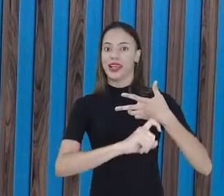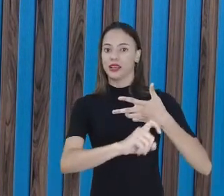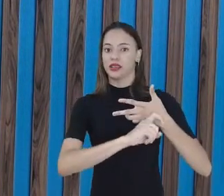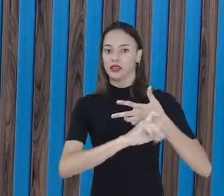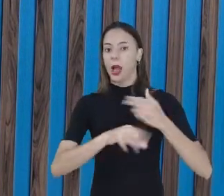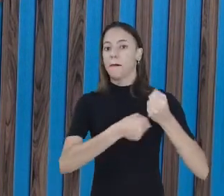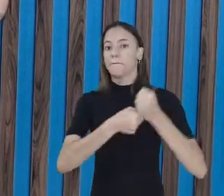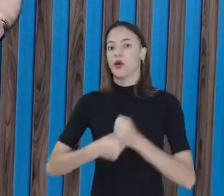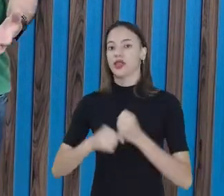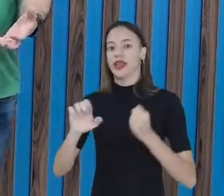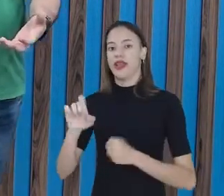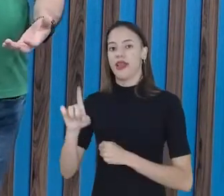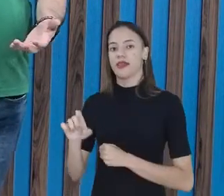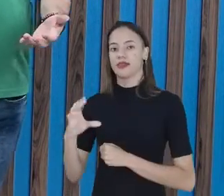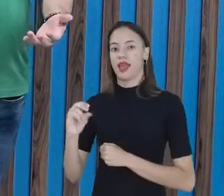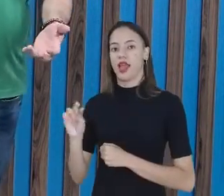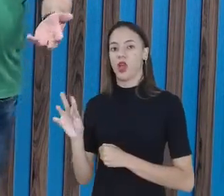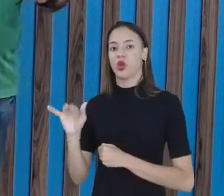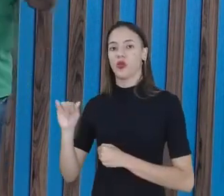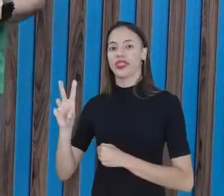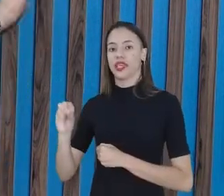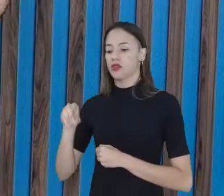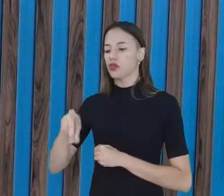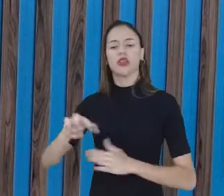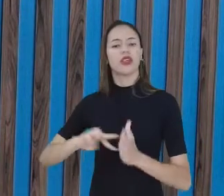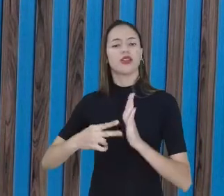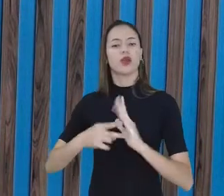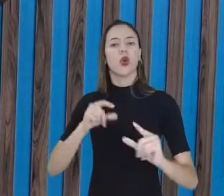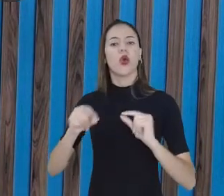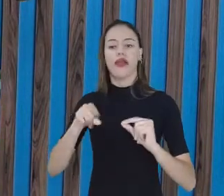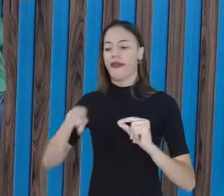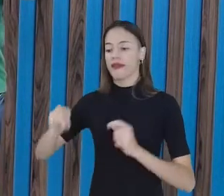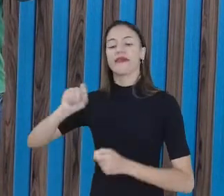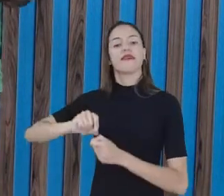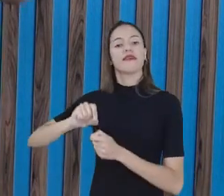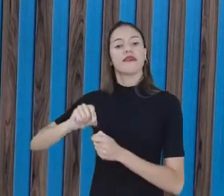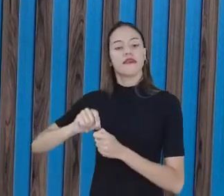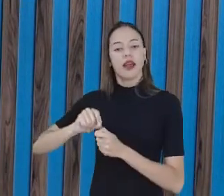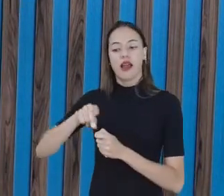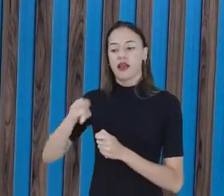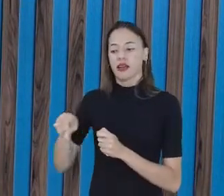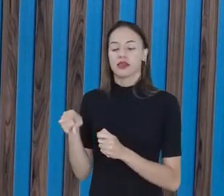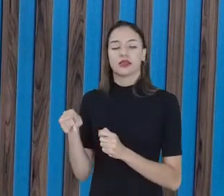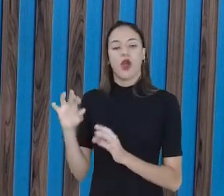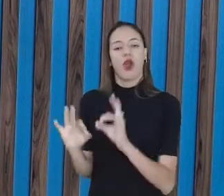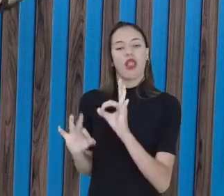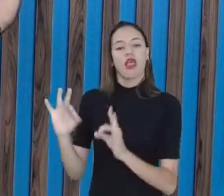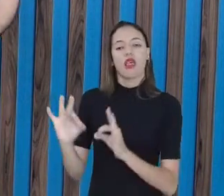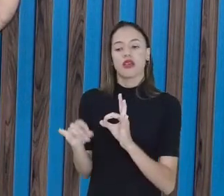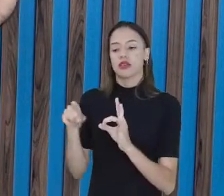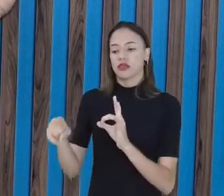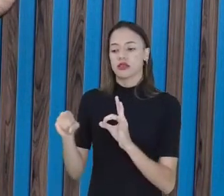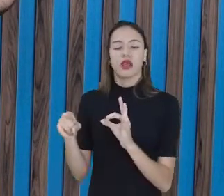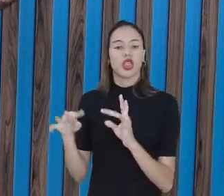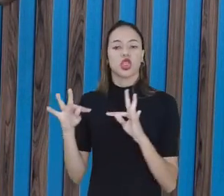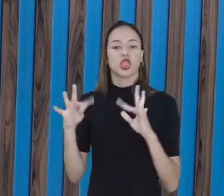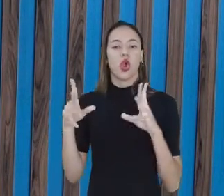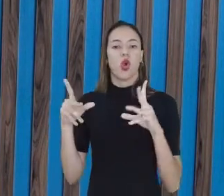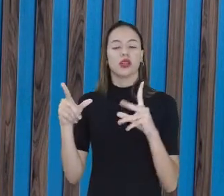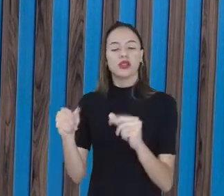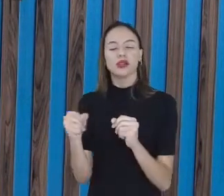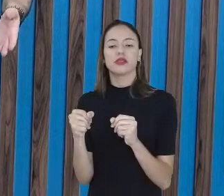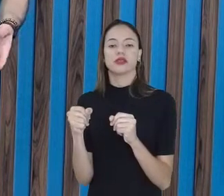diz, é aquele que executa, né? Então executa, certo, as medidas, né, que devem ser tomadas, né, para